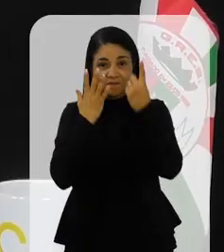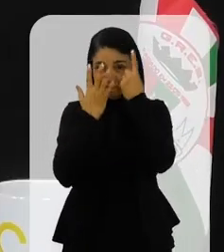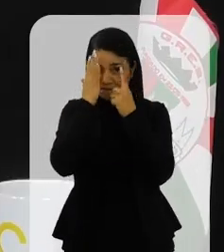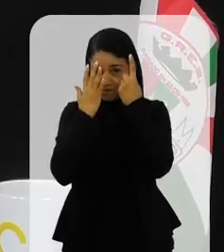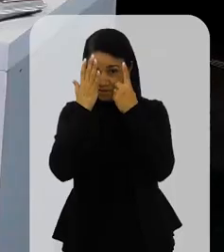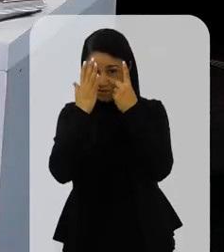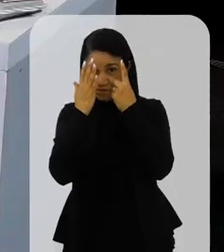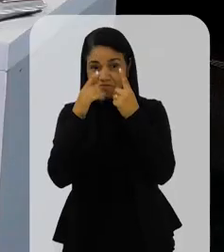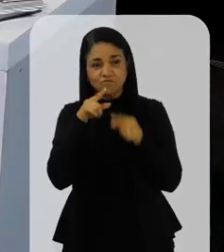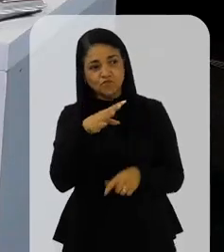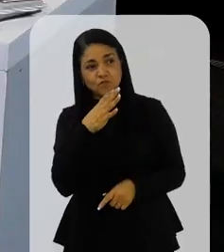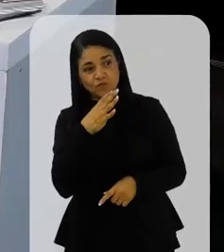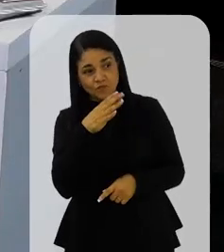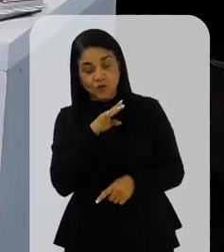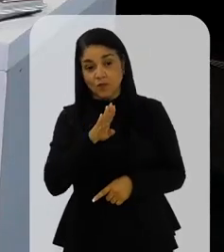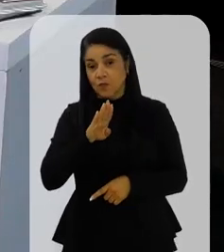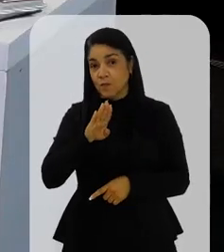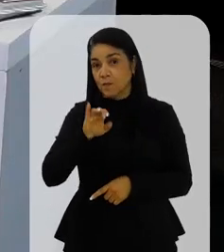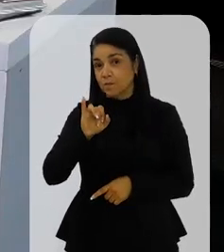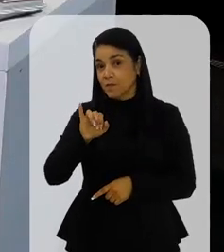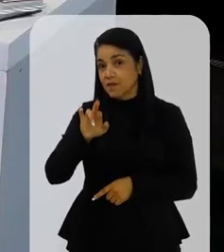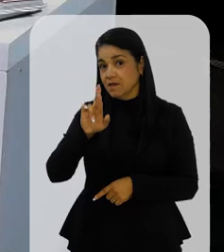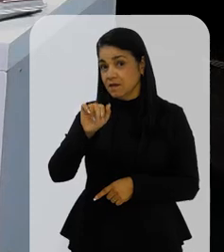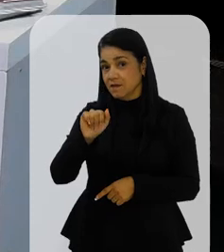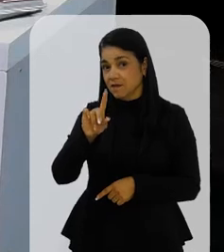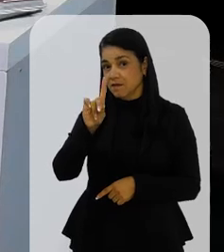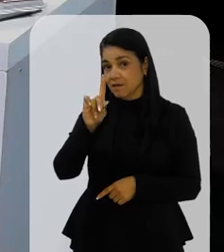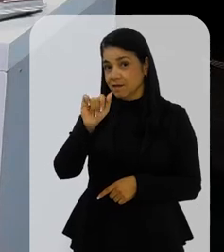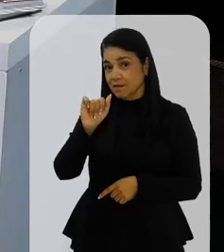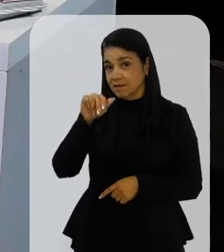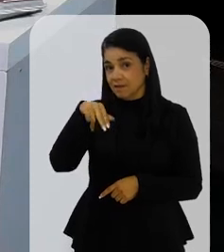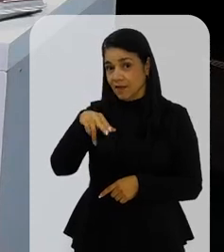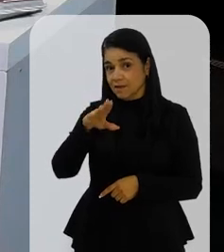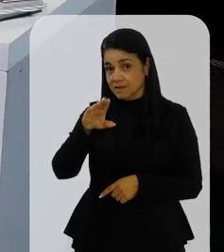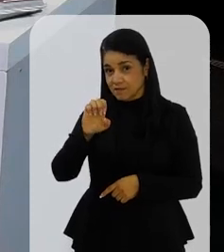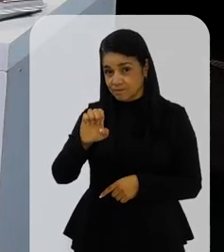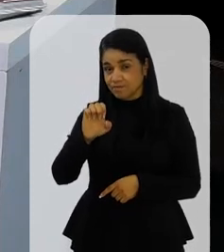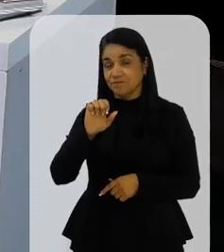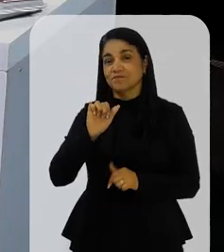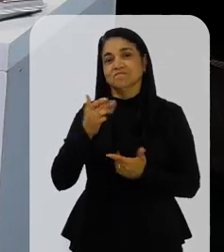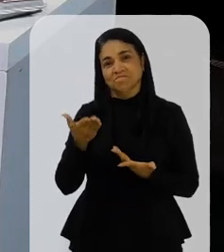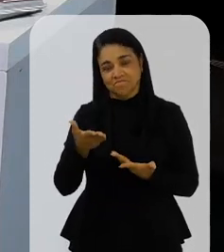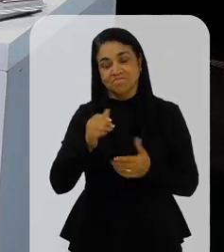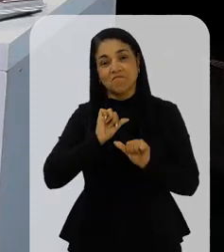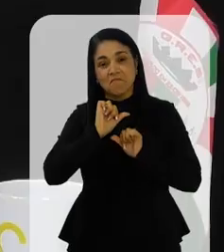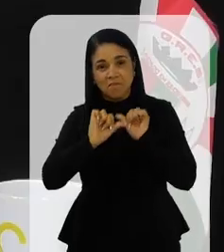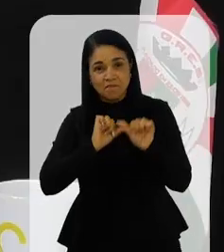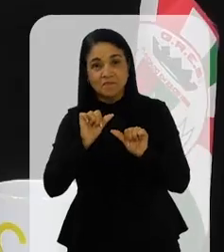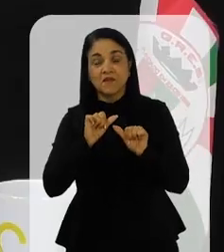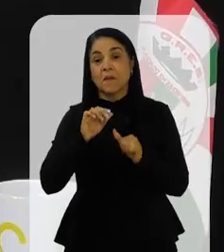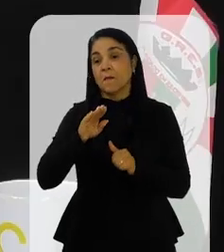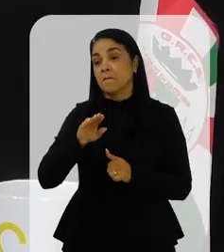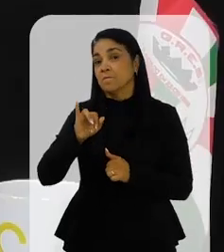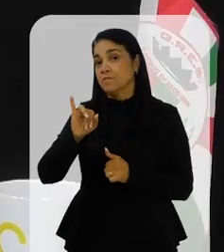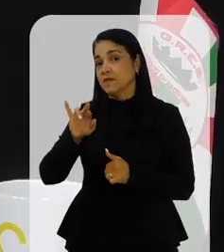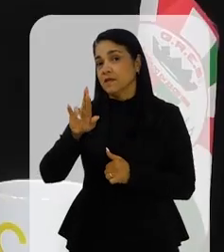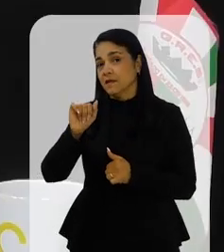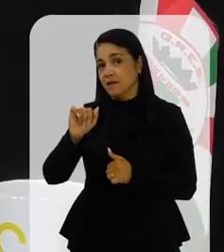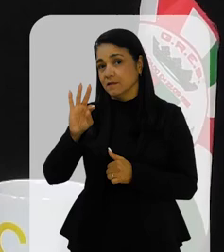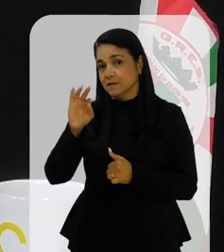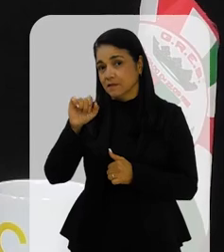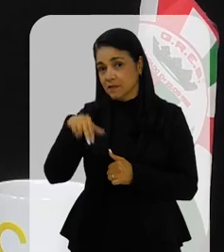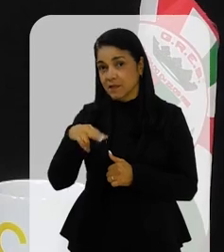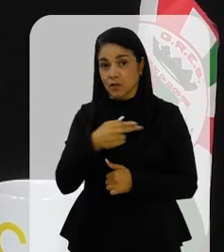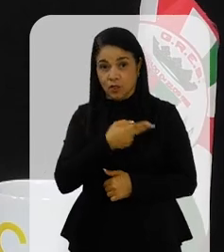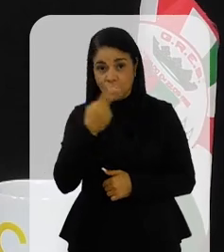mais conhecido como Biradense, né? Biradense. O carnaval me tornei, esse nome, né? Me tornei como Biradense. Biratã de nome, de batismo, Biro de